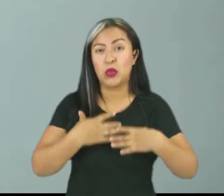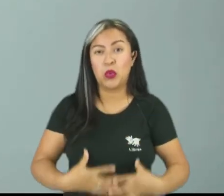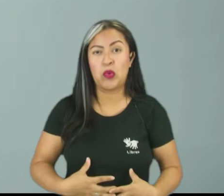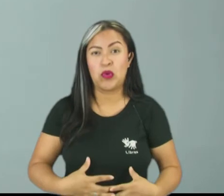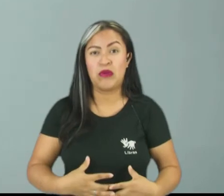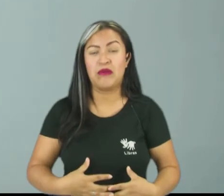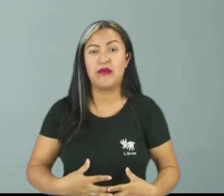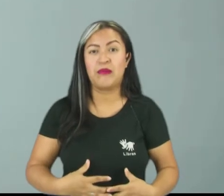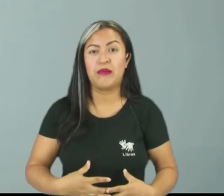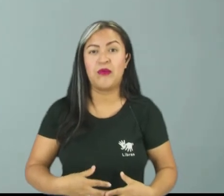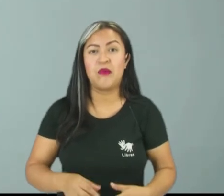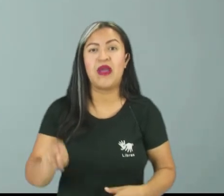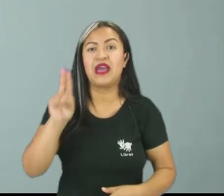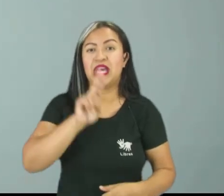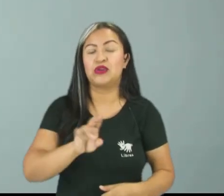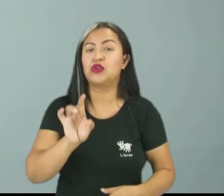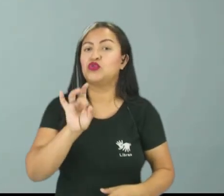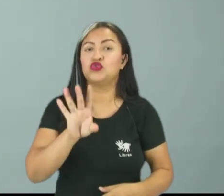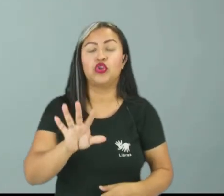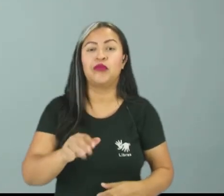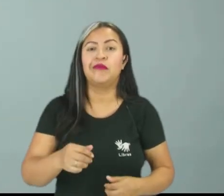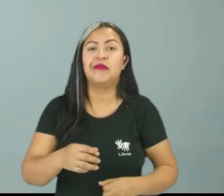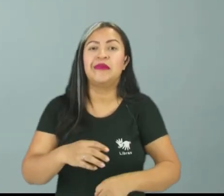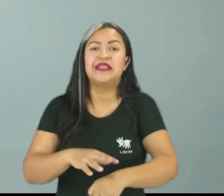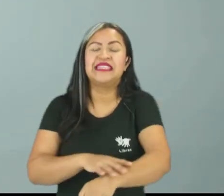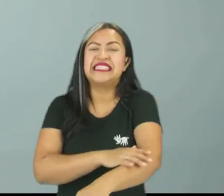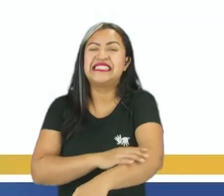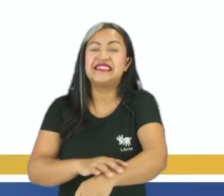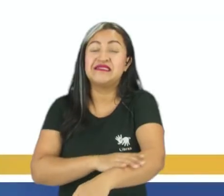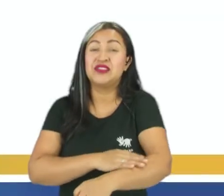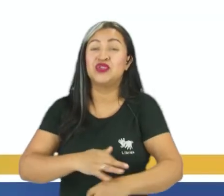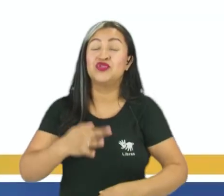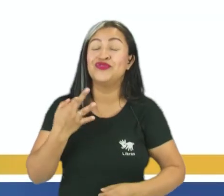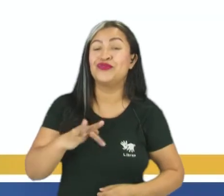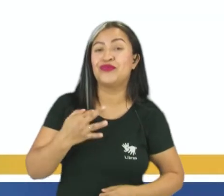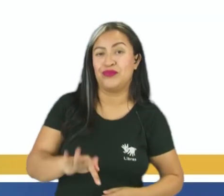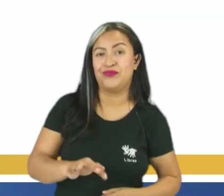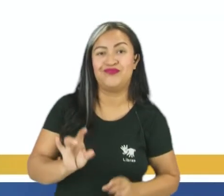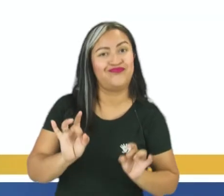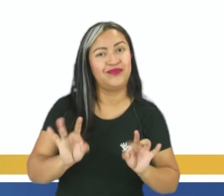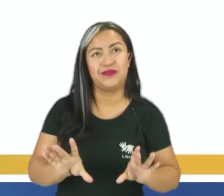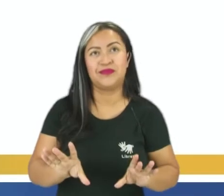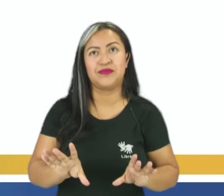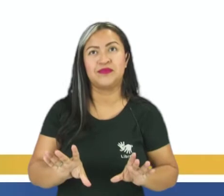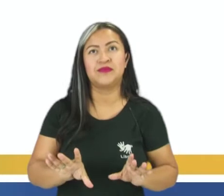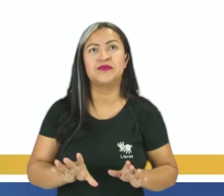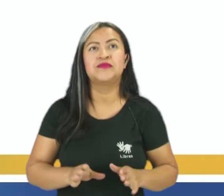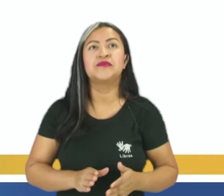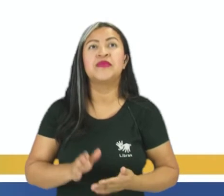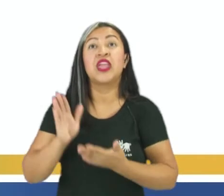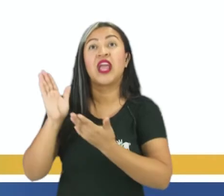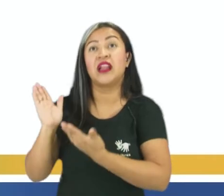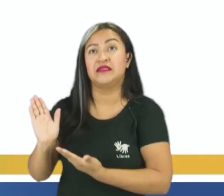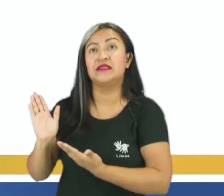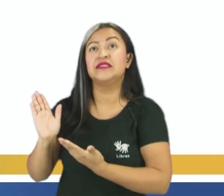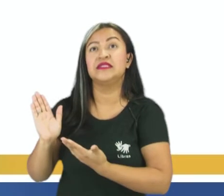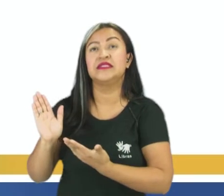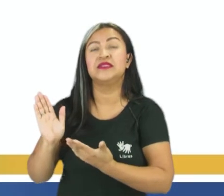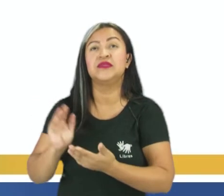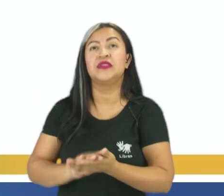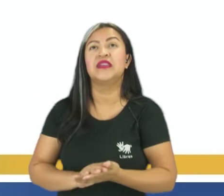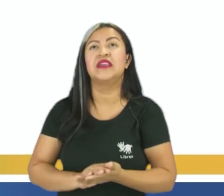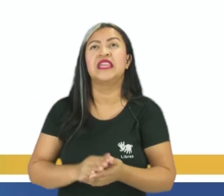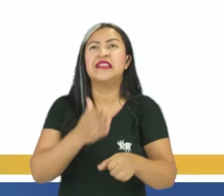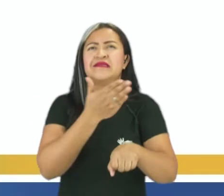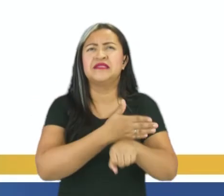para a dor, né? E aí a gente tem uma imagem de essa imagem clássica de uma escrava que ele faz teste com alguns instrumentos.